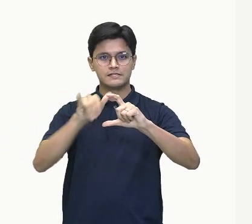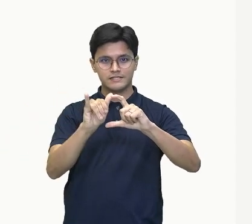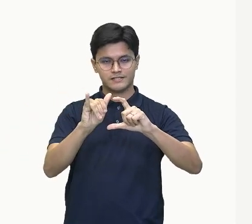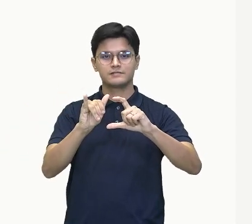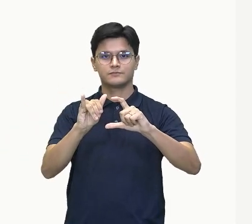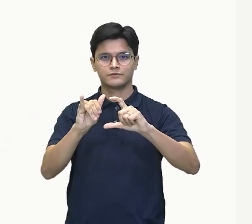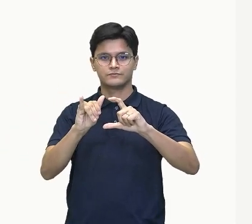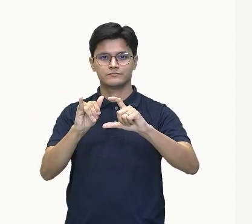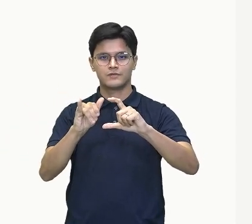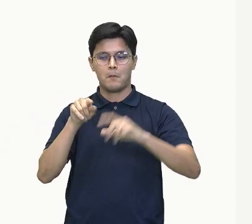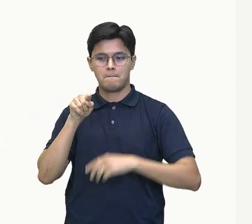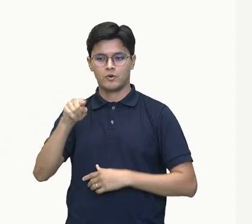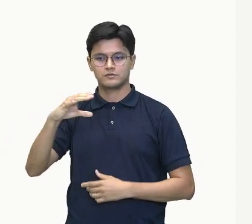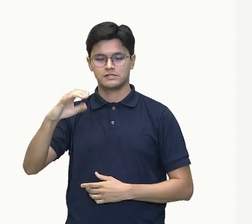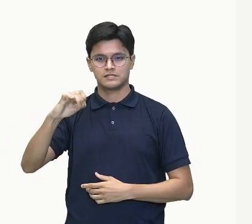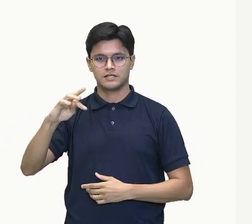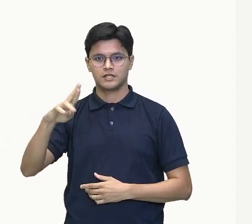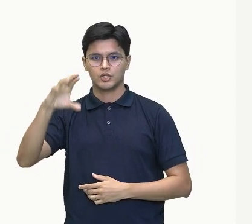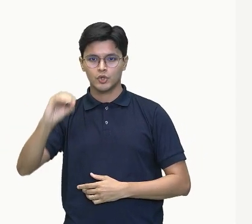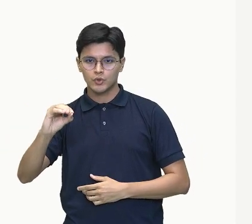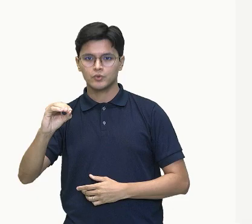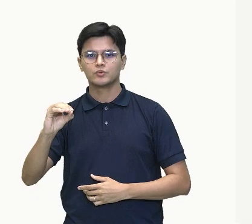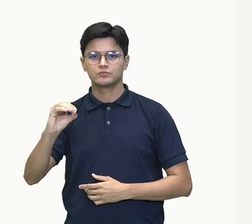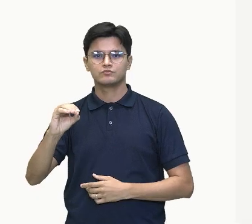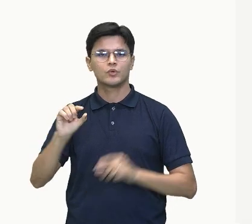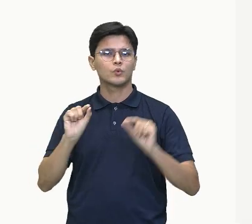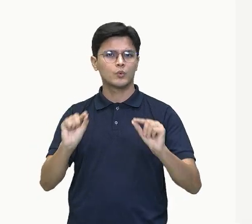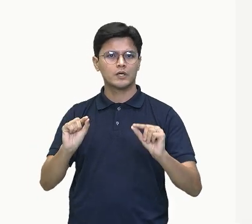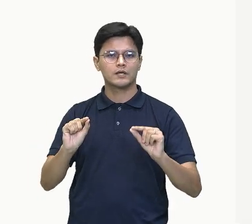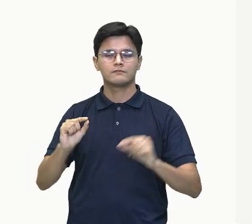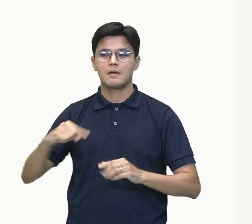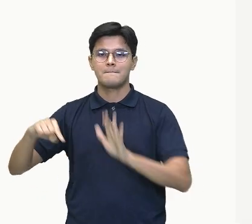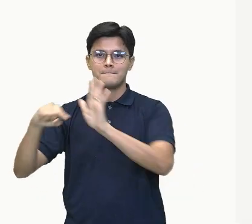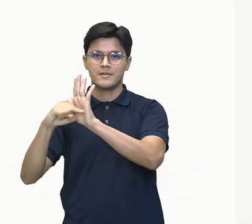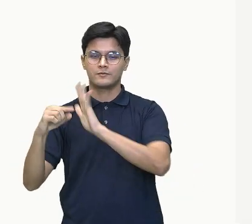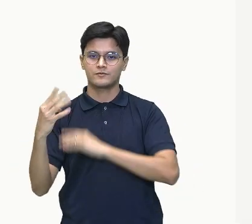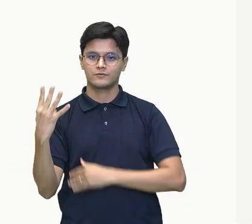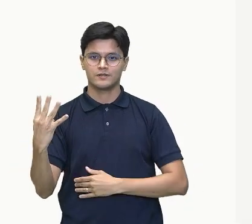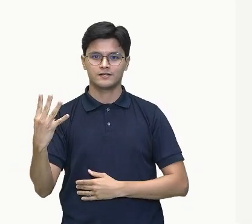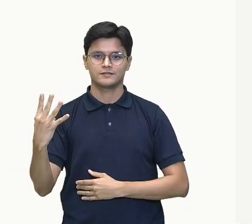se aqui fosse y mais 2,